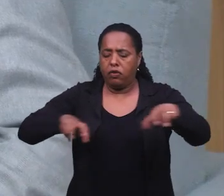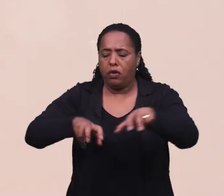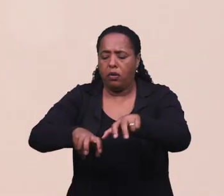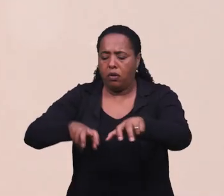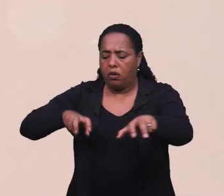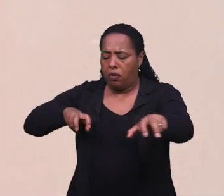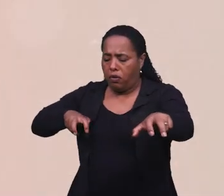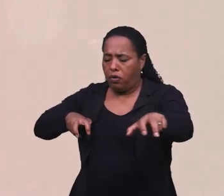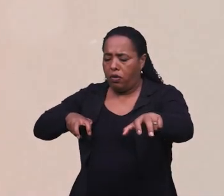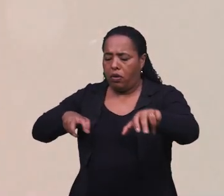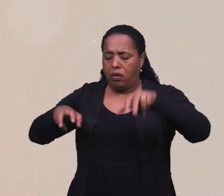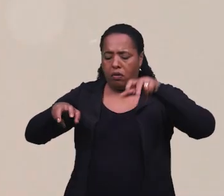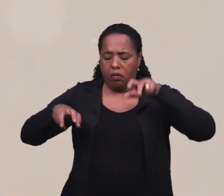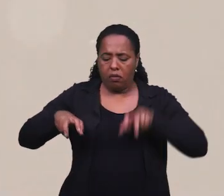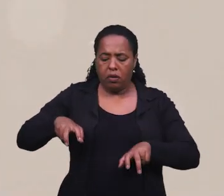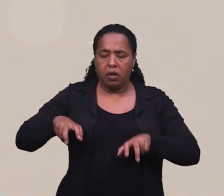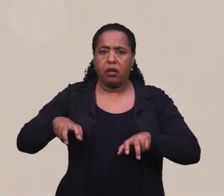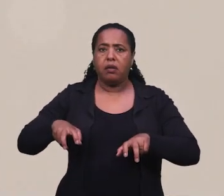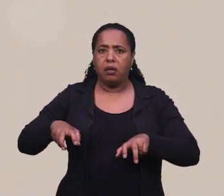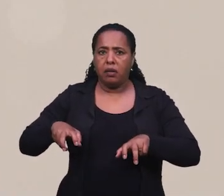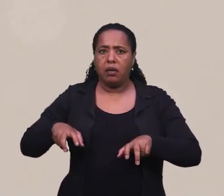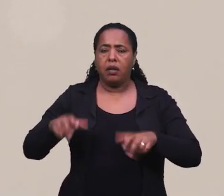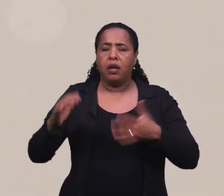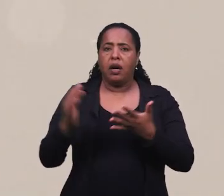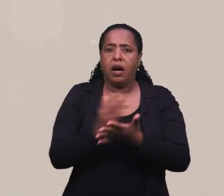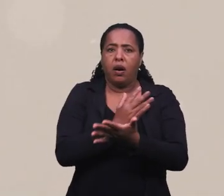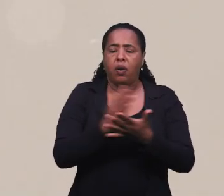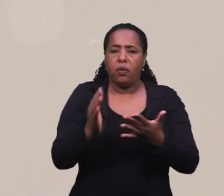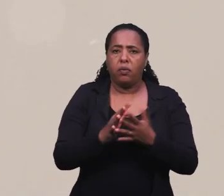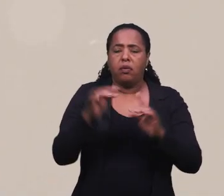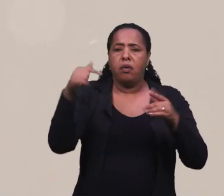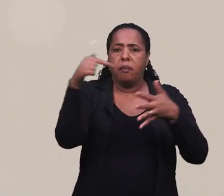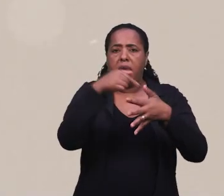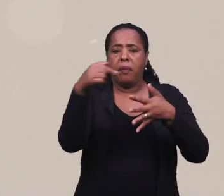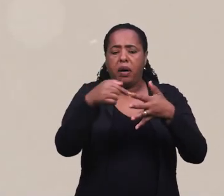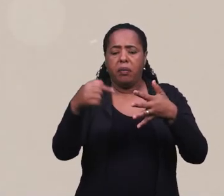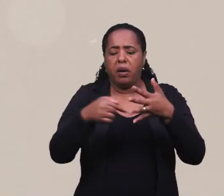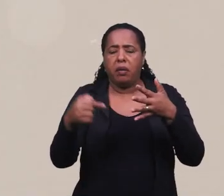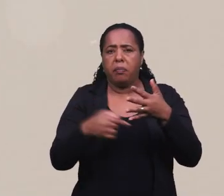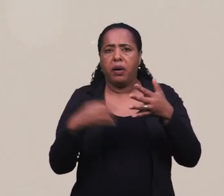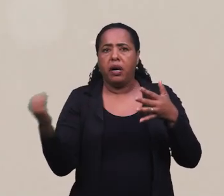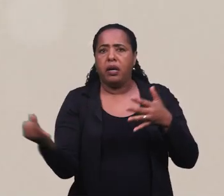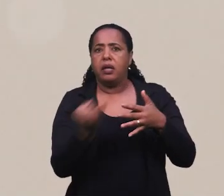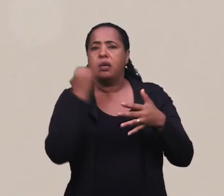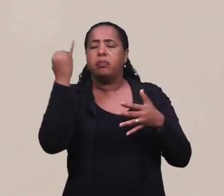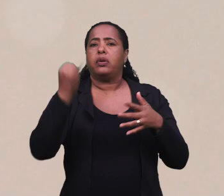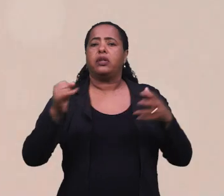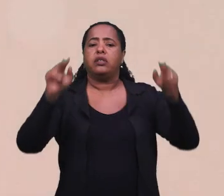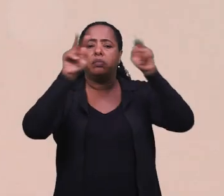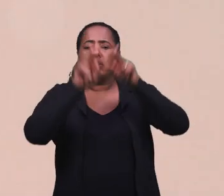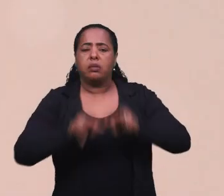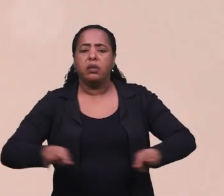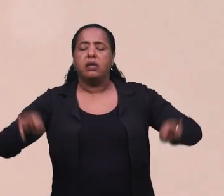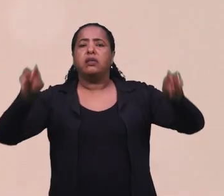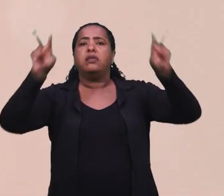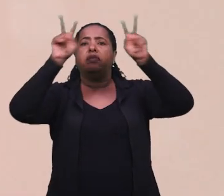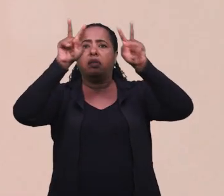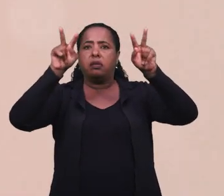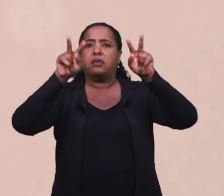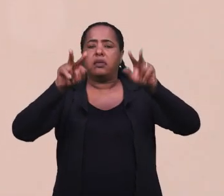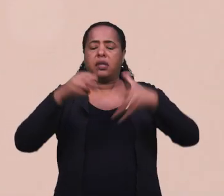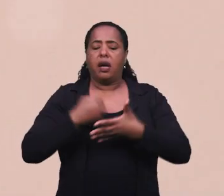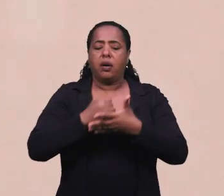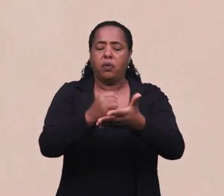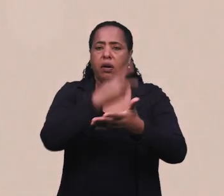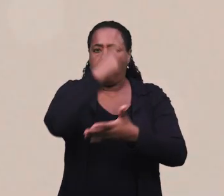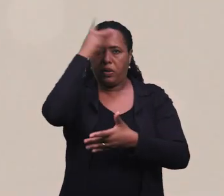Bísio. Veja só, nós estamos tratando aqui de várias realidades de uma pessoa idosa em vários momentos, porque é assim a dinâmica da